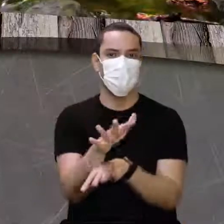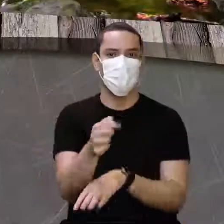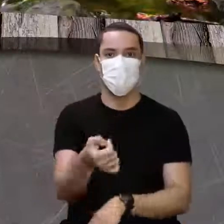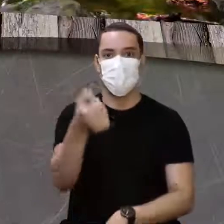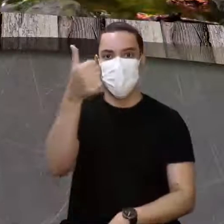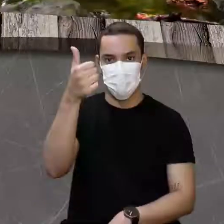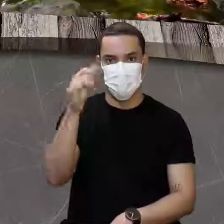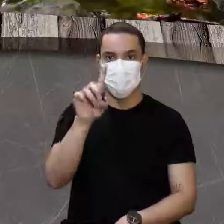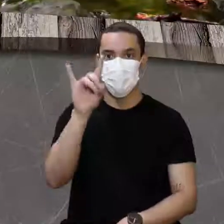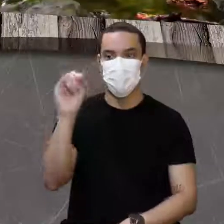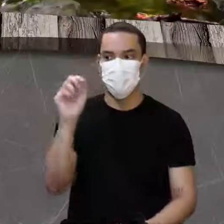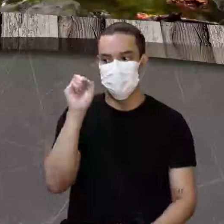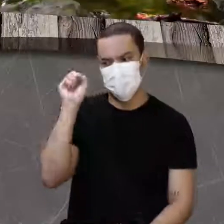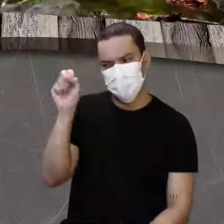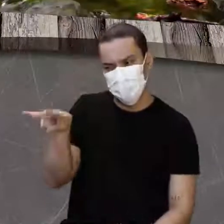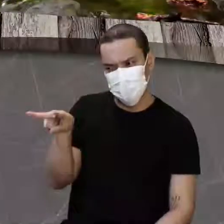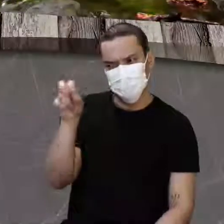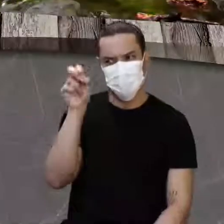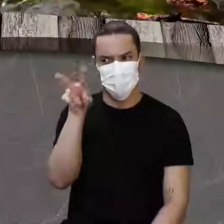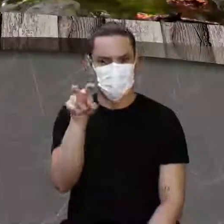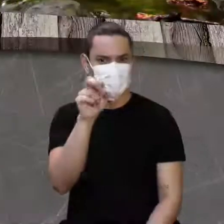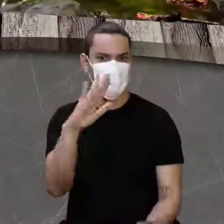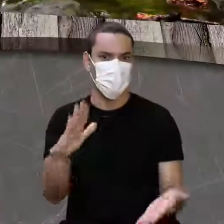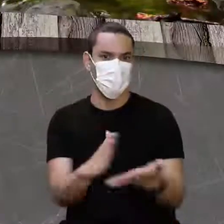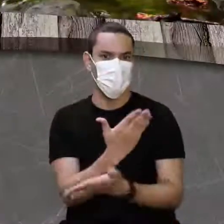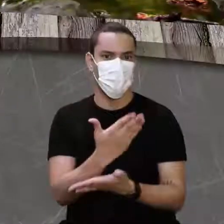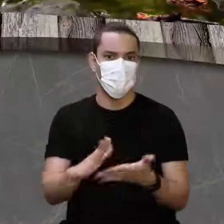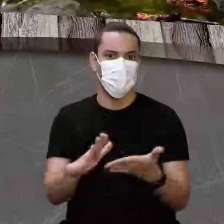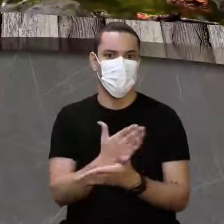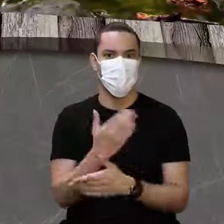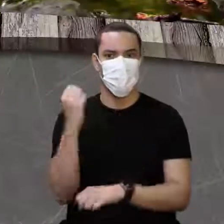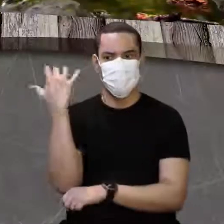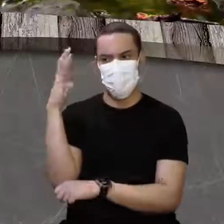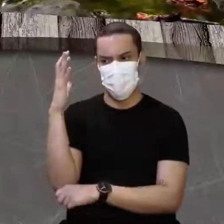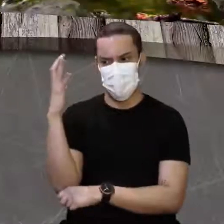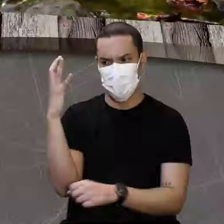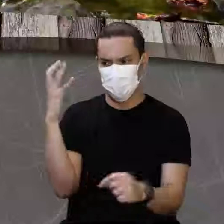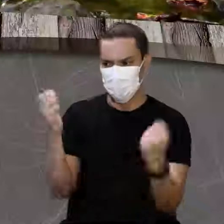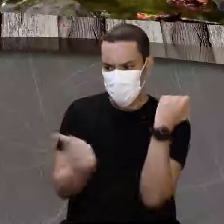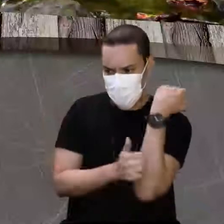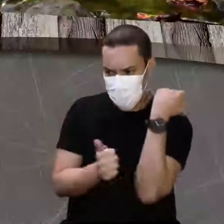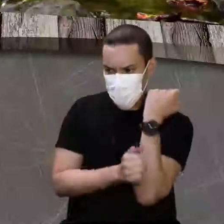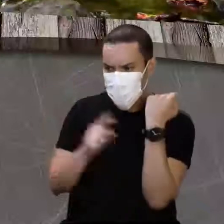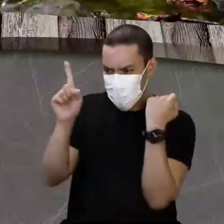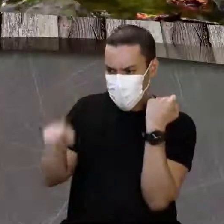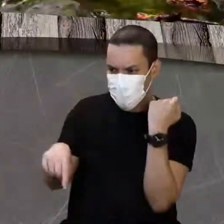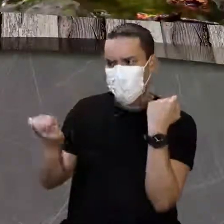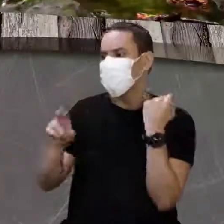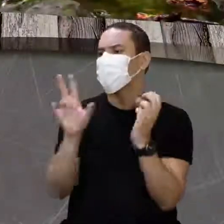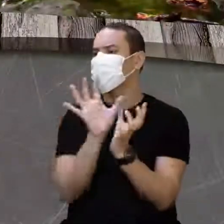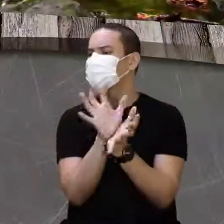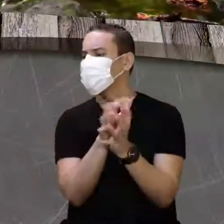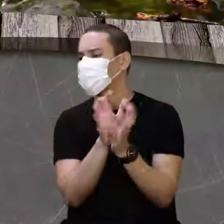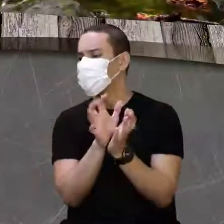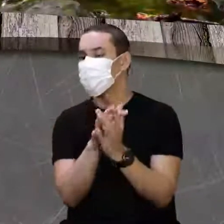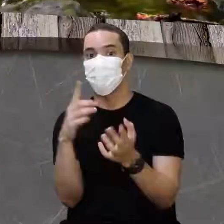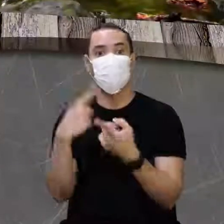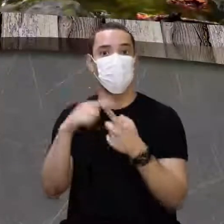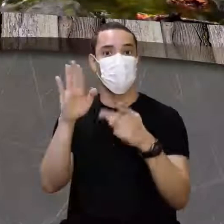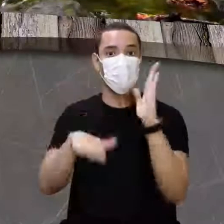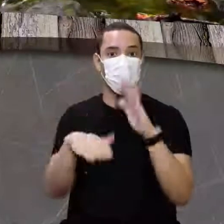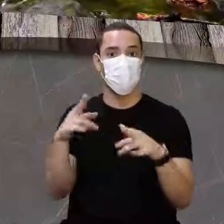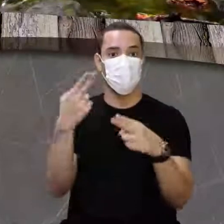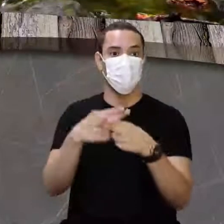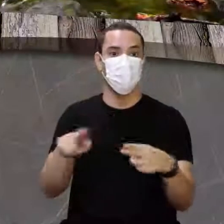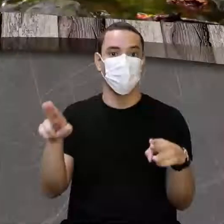dia, você vê alguns tocos e aí você pensa que, será que é o jacaré, será que não é? Porque às vezes eles ficam,